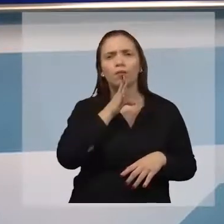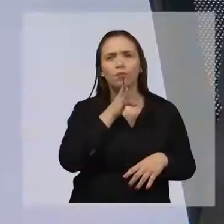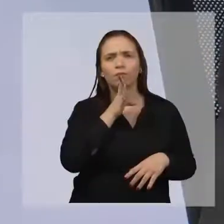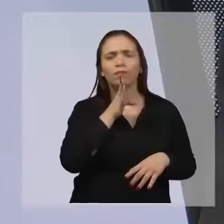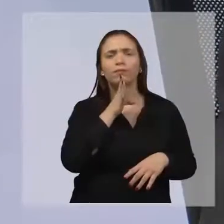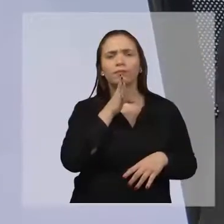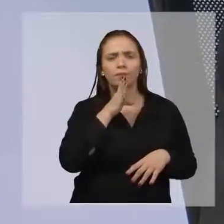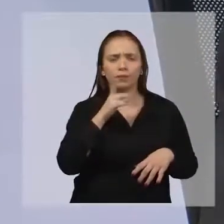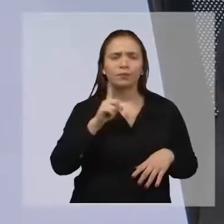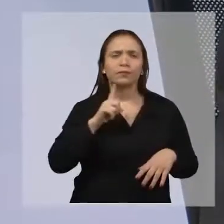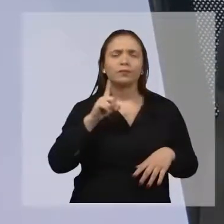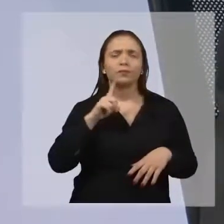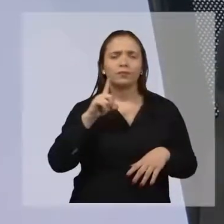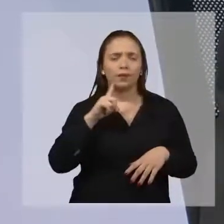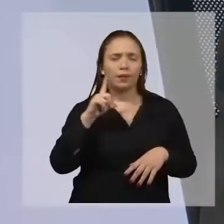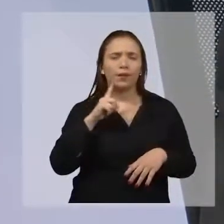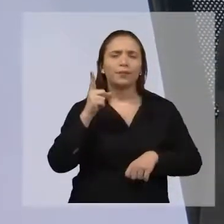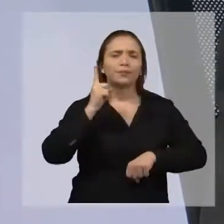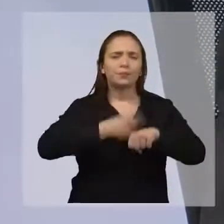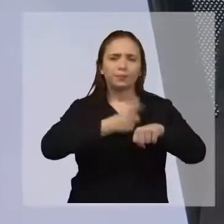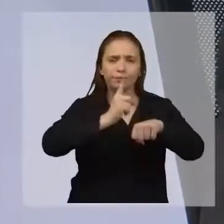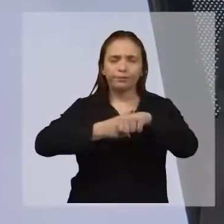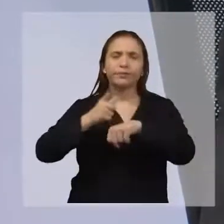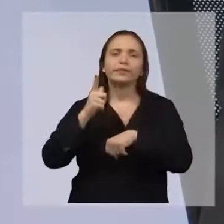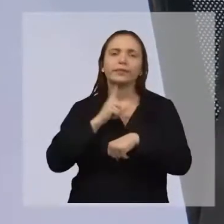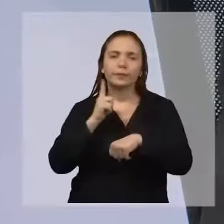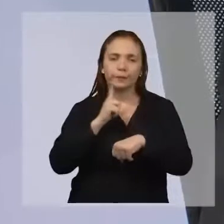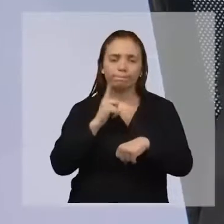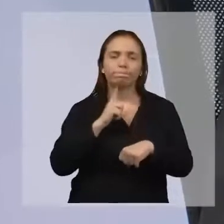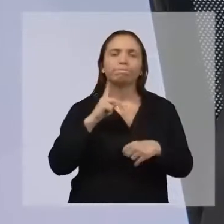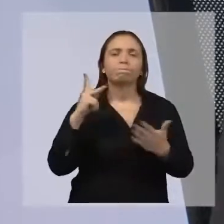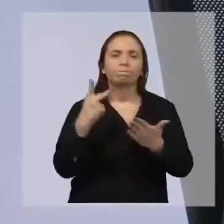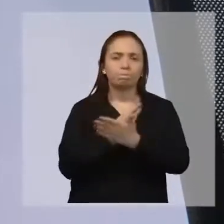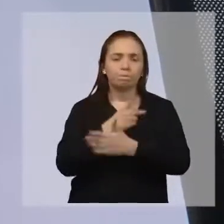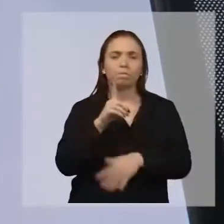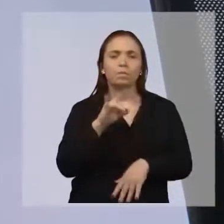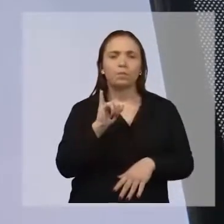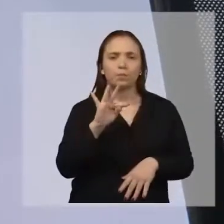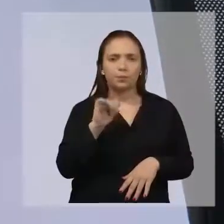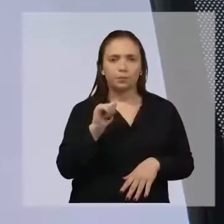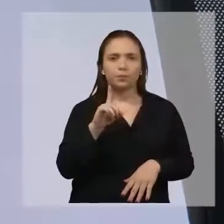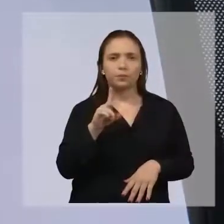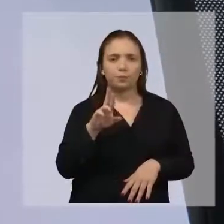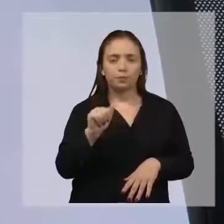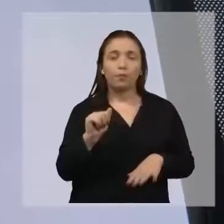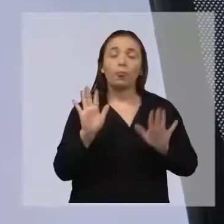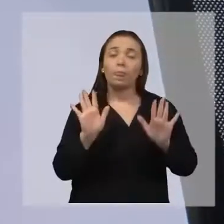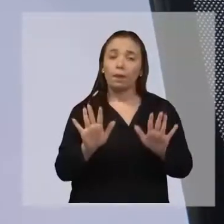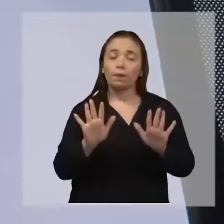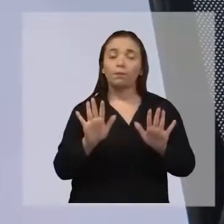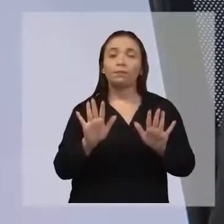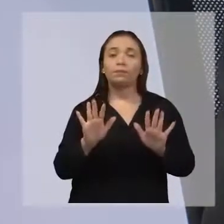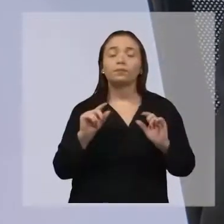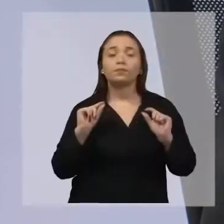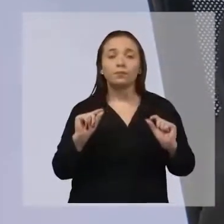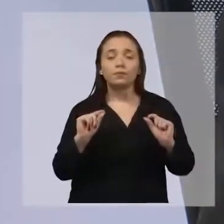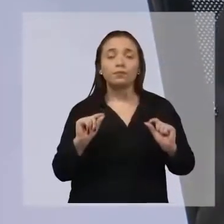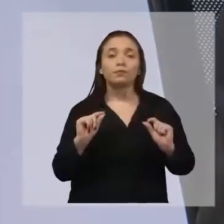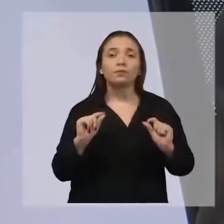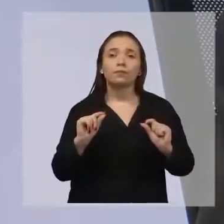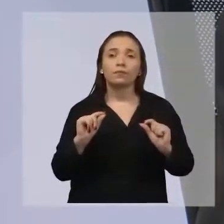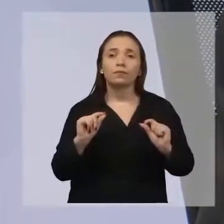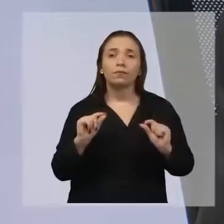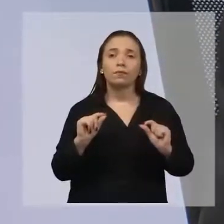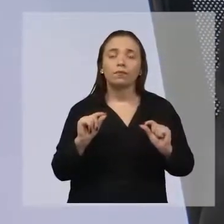demonstravam a existência da ditadura. Mas eu acho que o que fundamenta a ditadura é a não escolha pelo povo dos